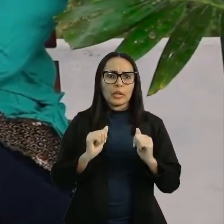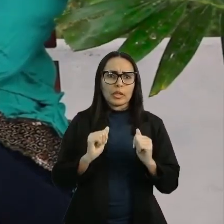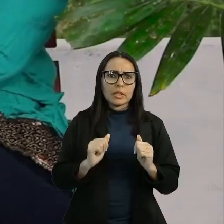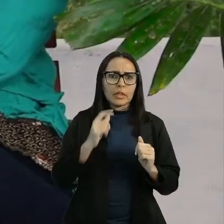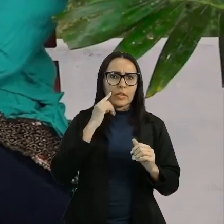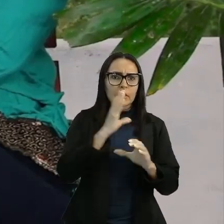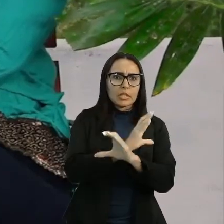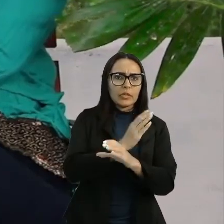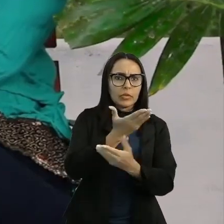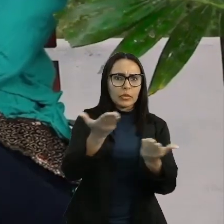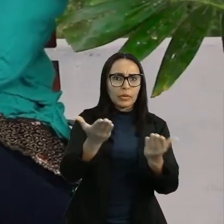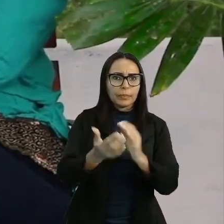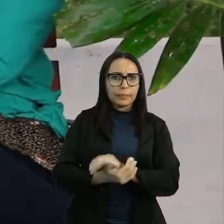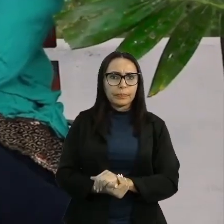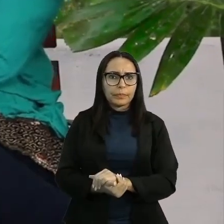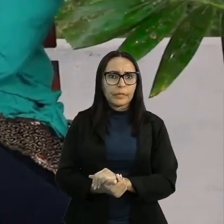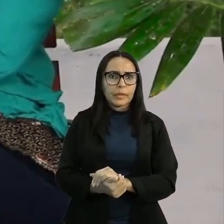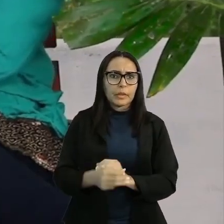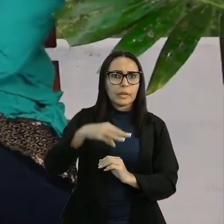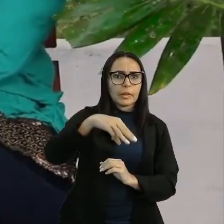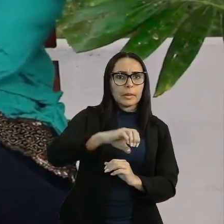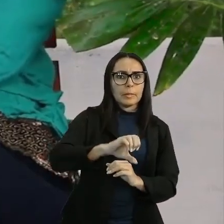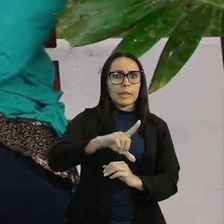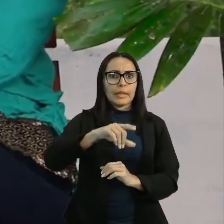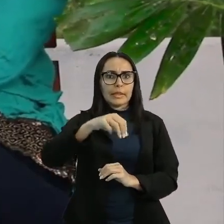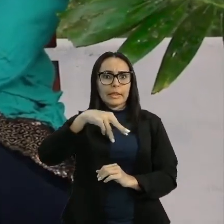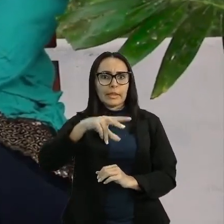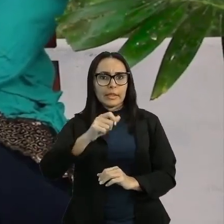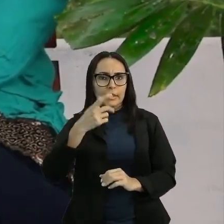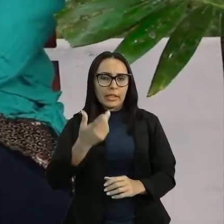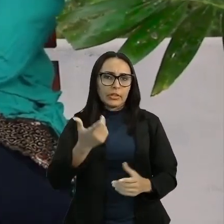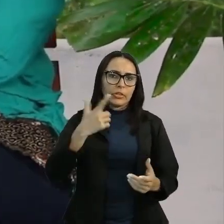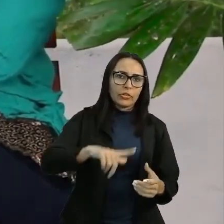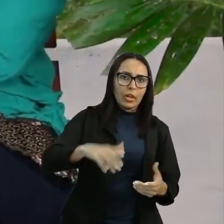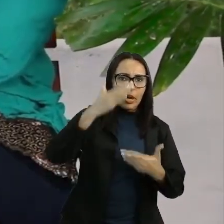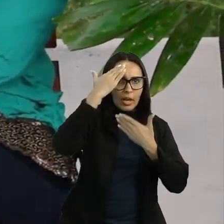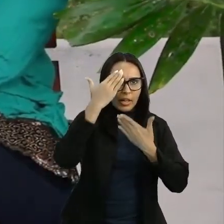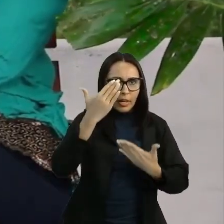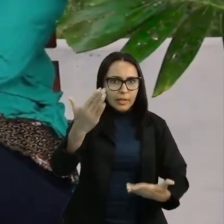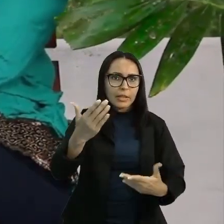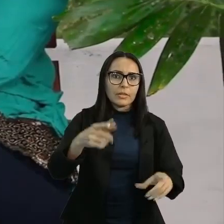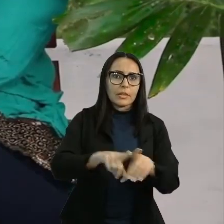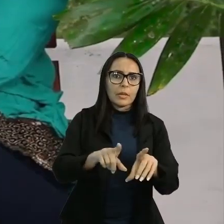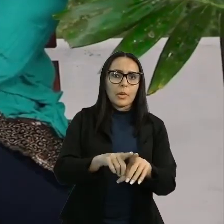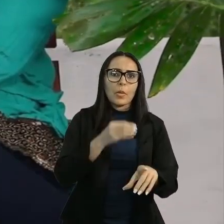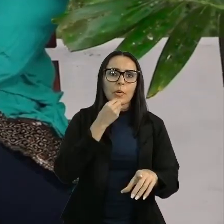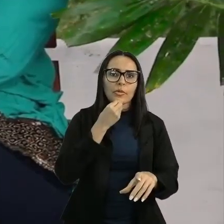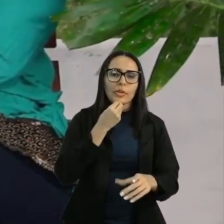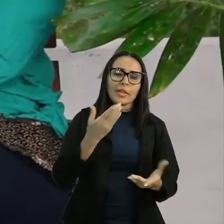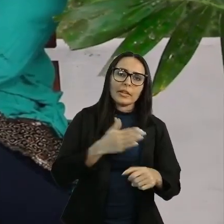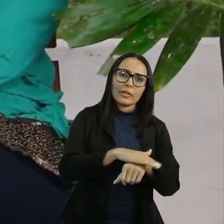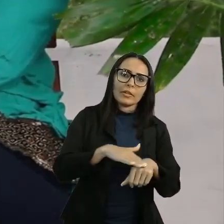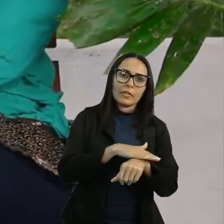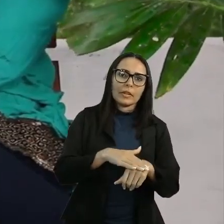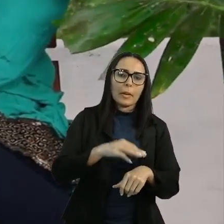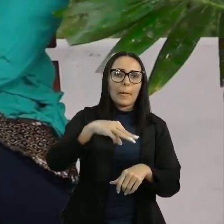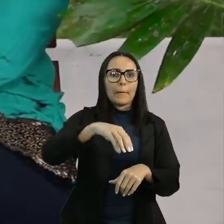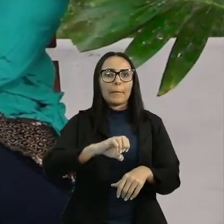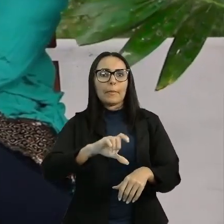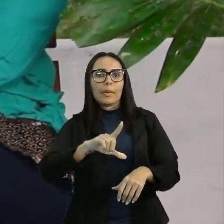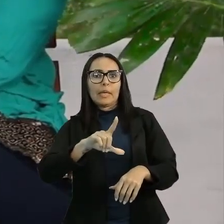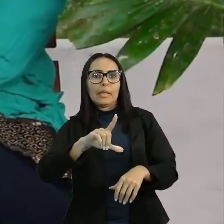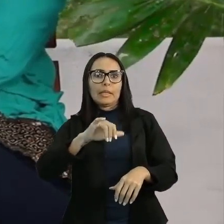assim, sempre se encaixa dentro desse contexto, né? Hoje são quantos Hare Krishna? Tu tem essa ideia? Tem, eu posso falar, se a gente for